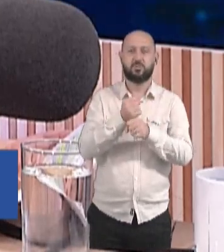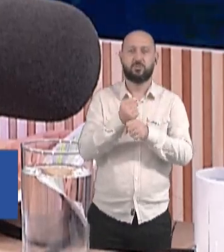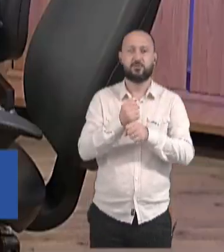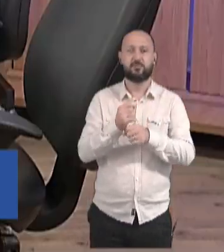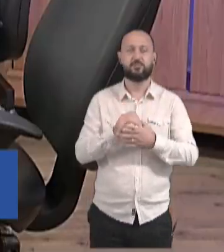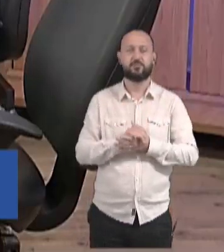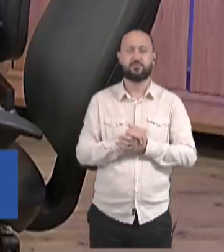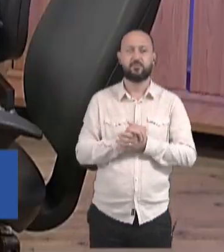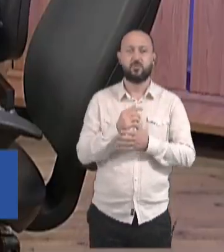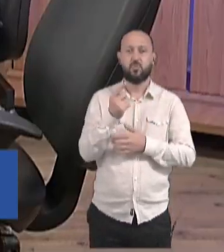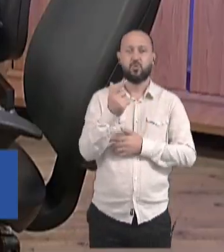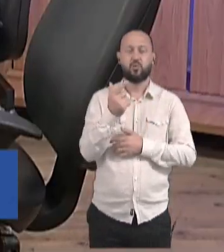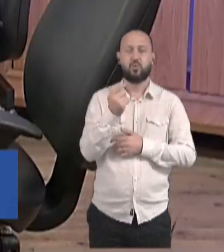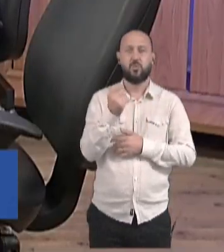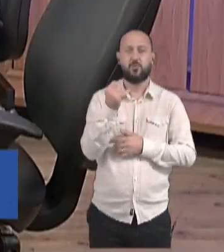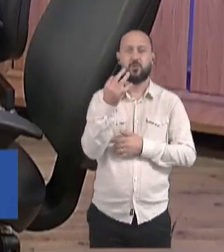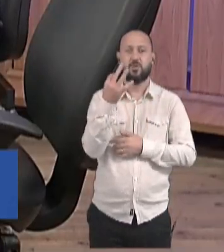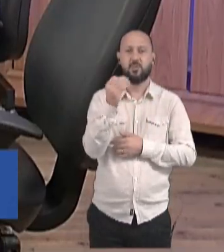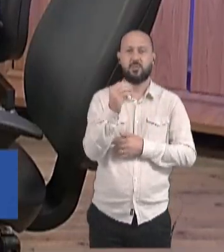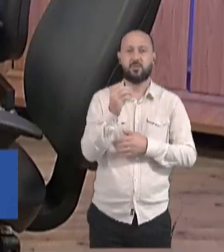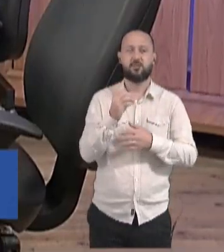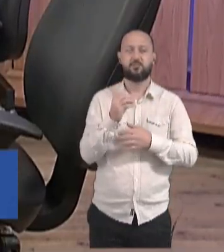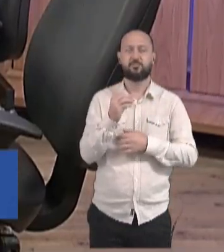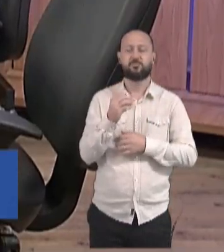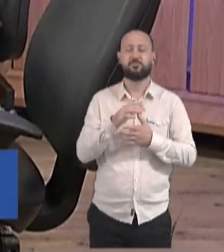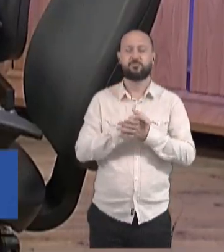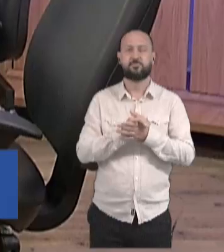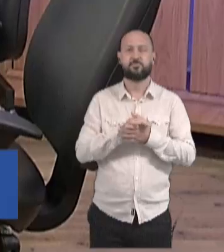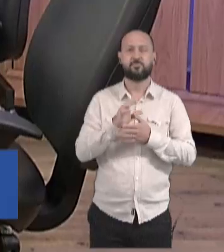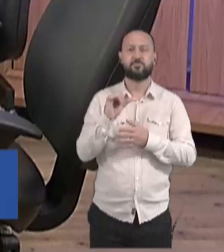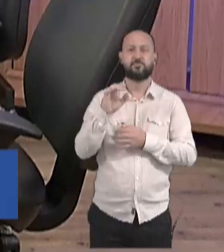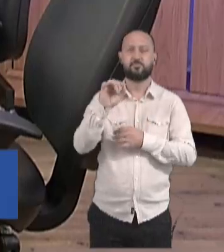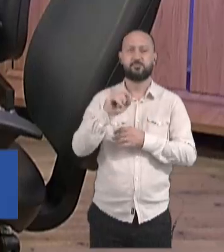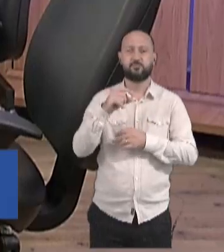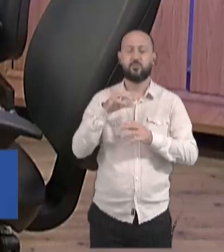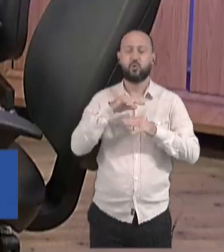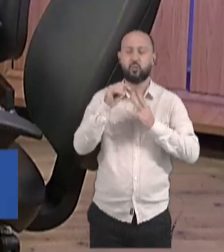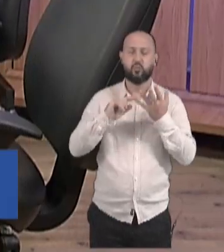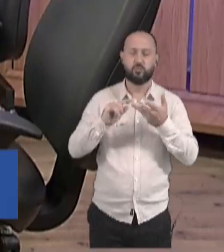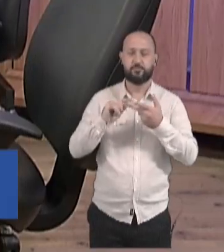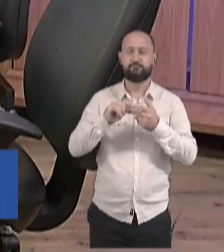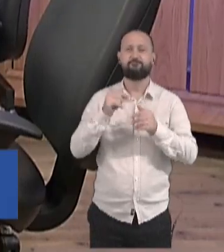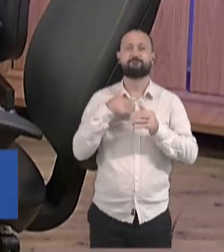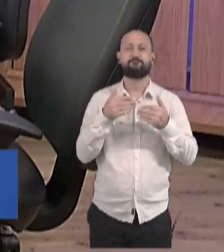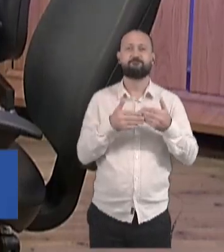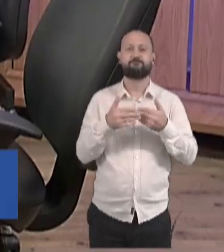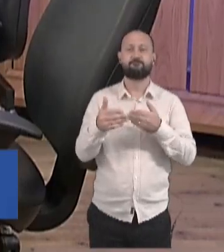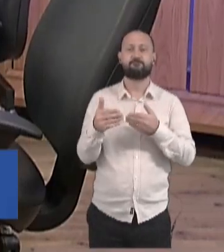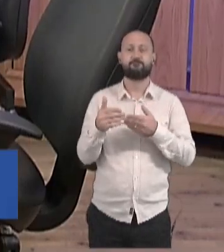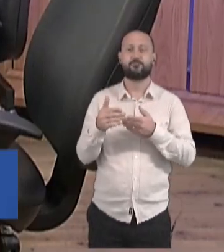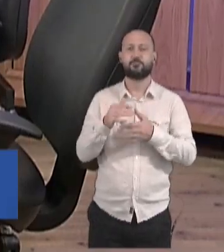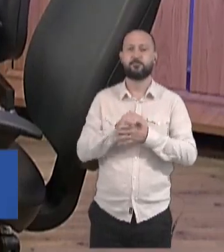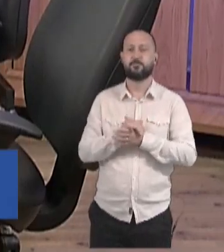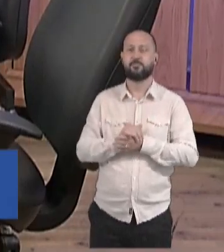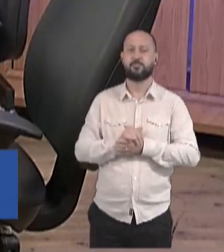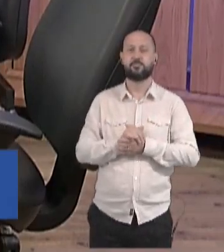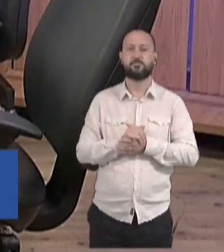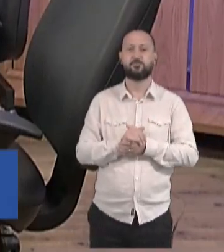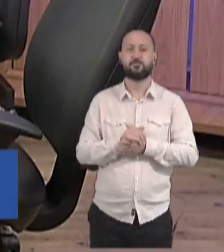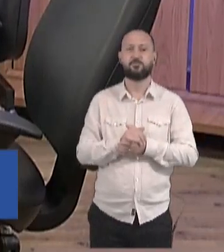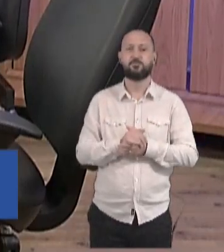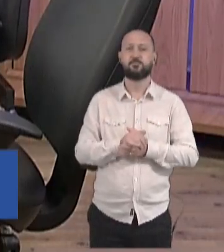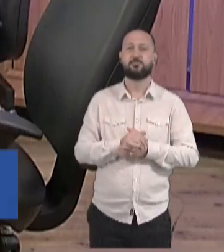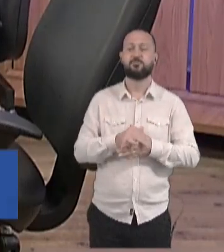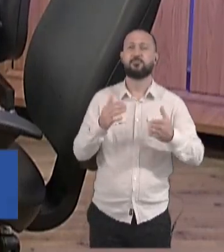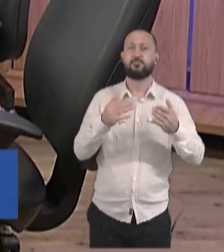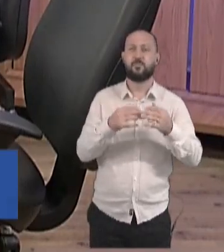já, 2030, acho que até 90% tinha que estar tudo ok. O prazo, né? Estabelecido pelo prazo legal.